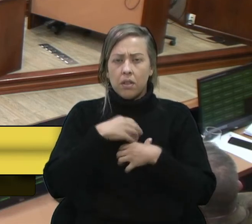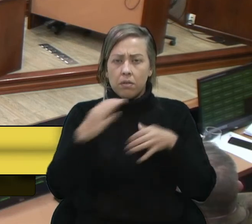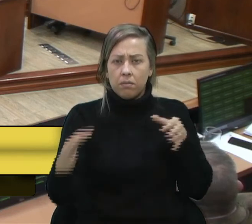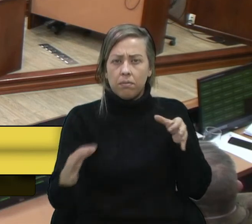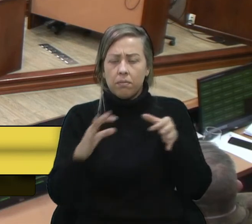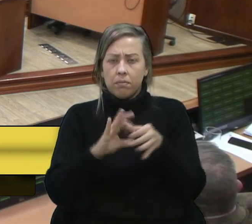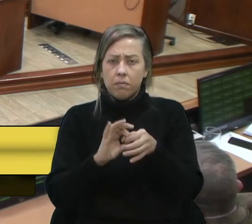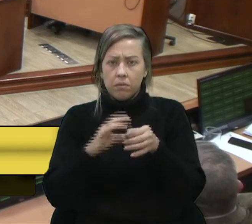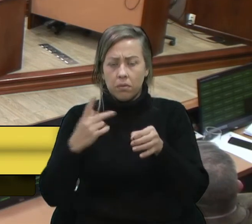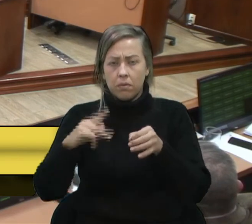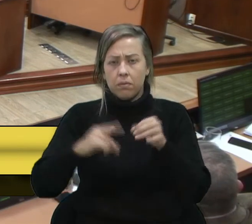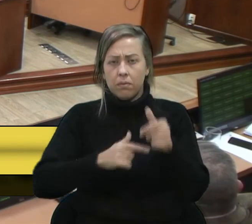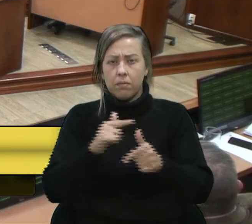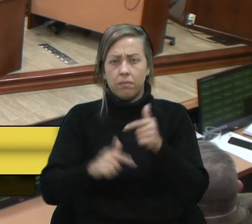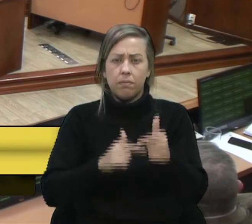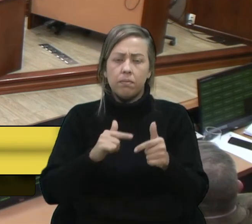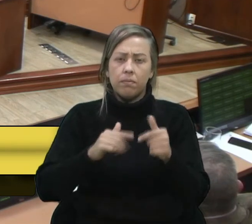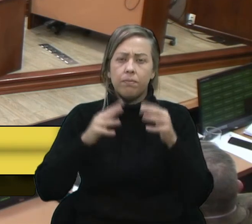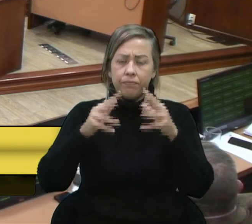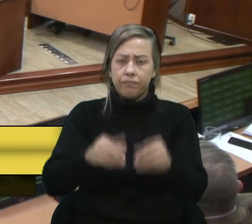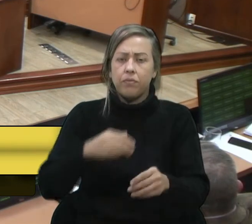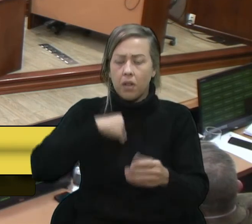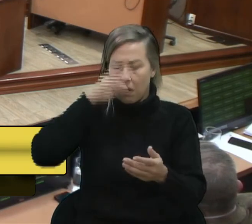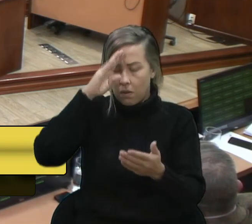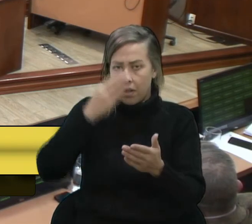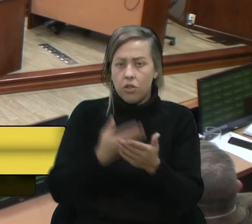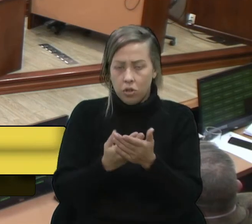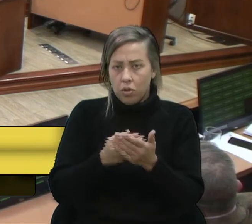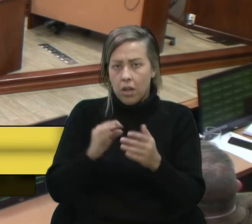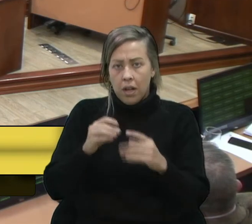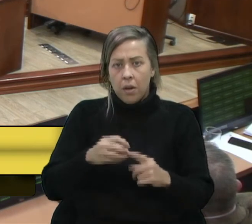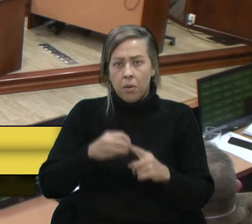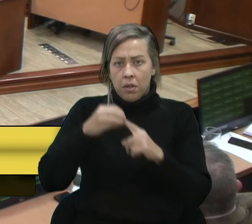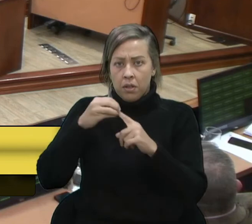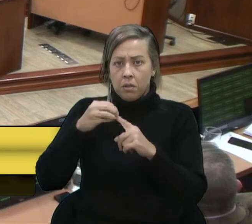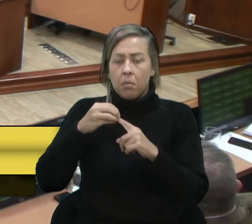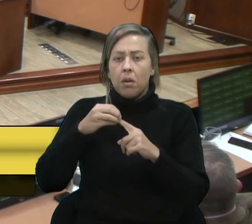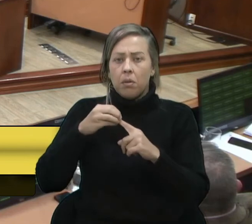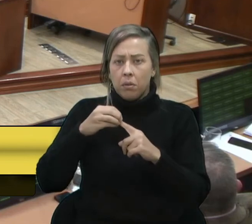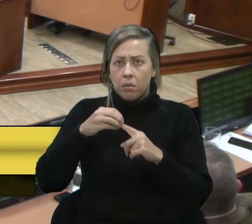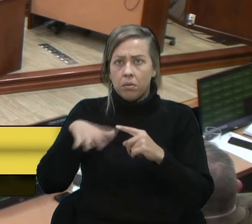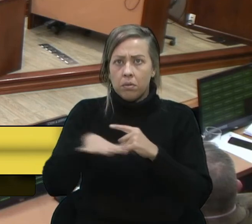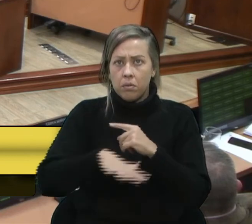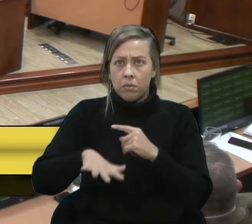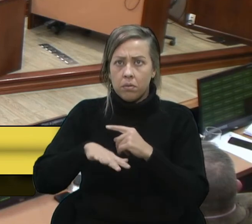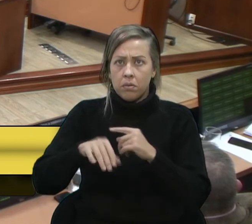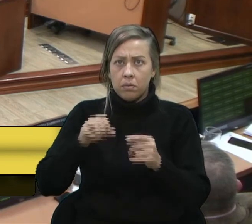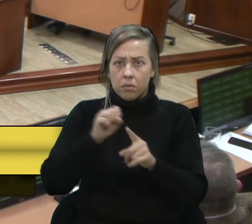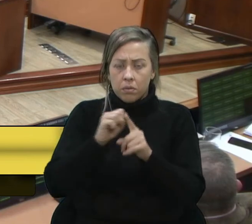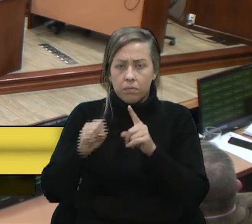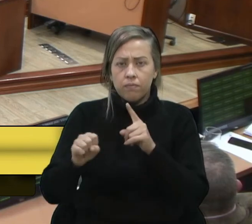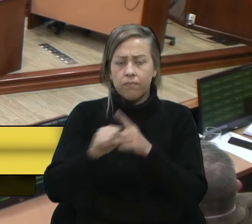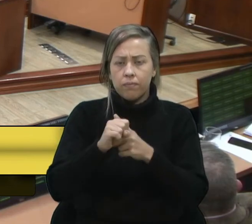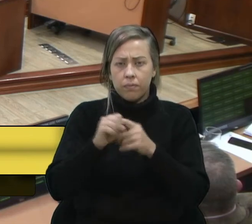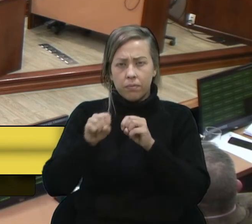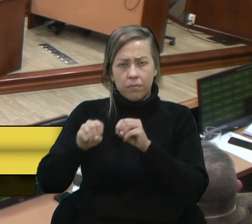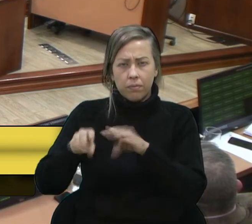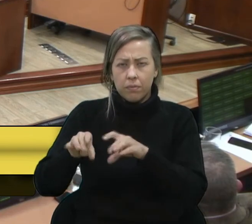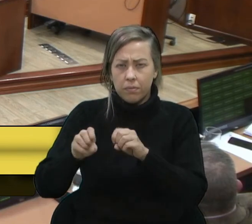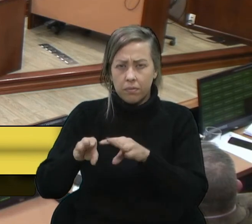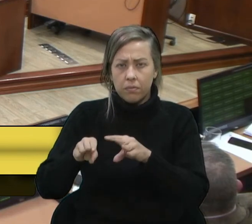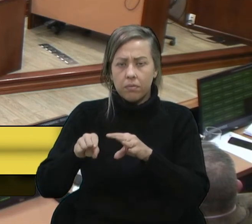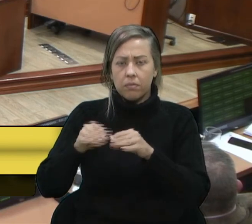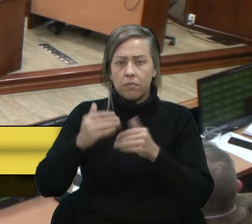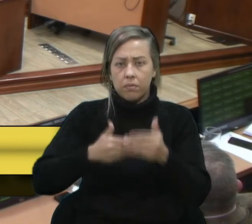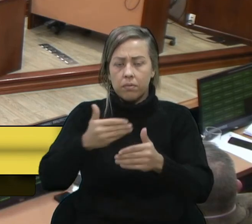educação, para mim, acredito eu, para mim, que é o principal alicerce hoje que existe na sociedade. Sem educação, nós não somos ninguém e não temos